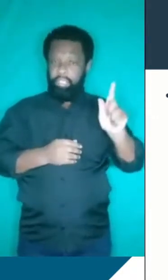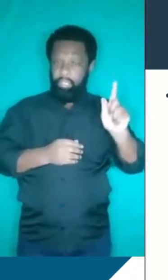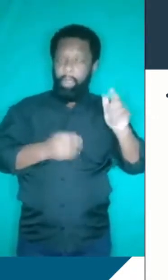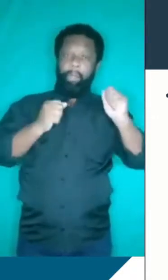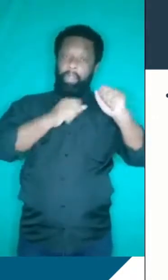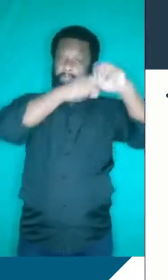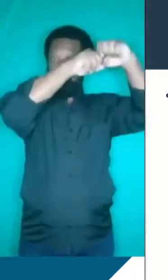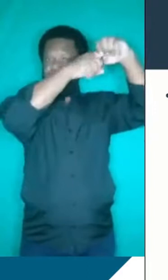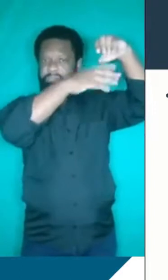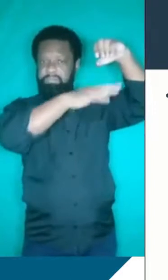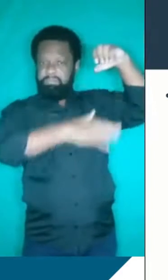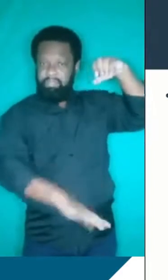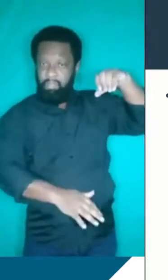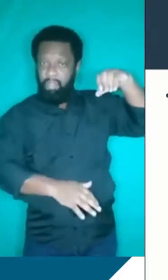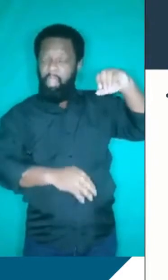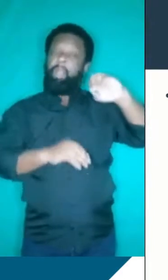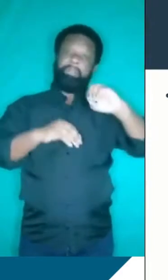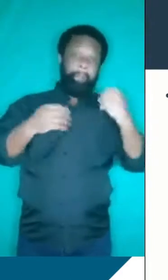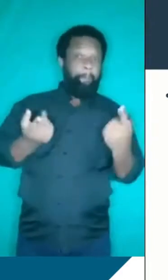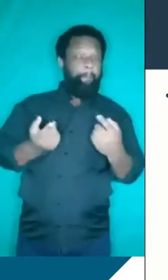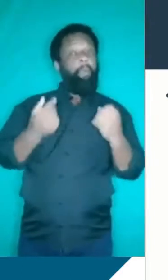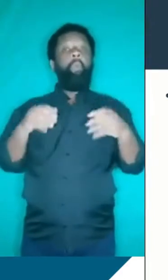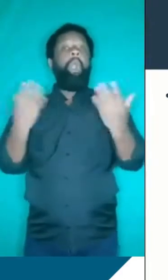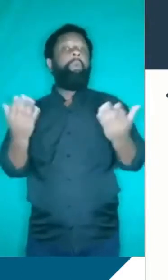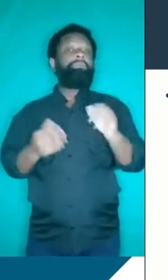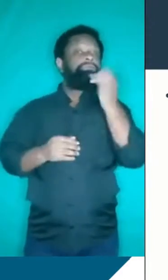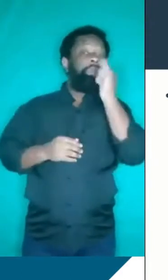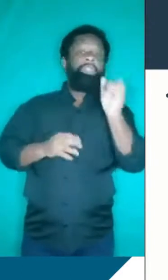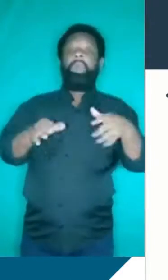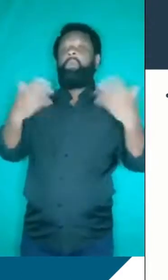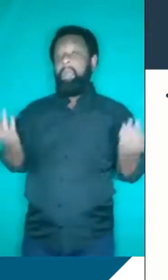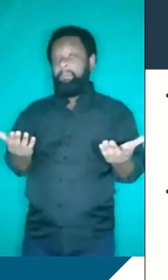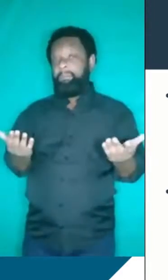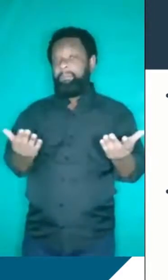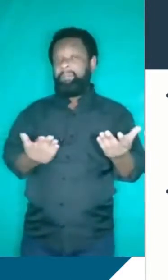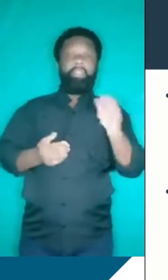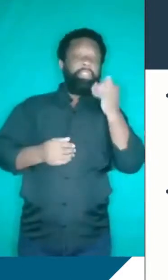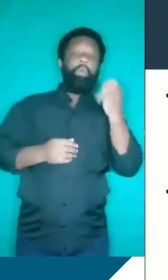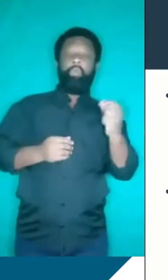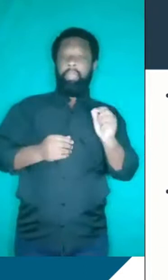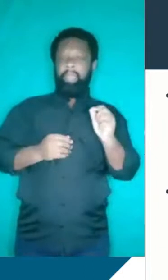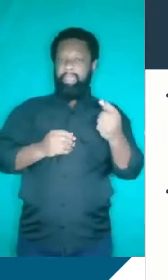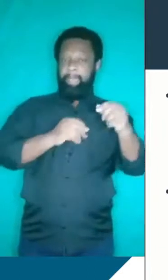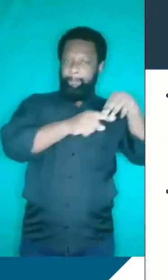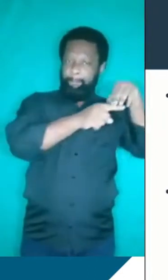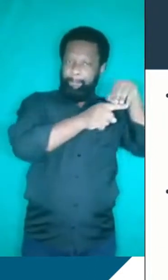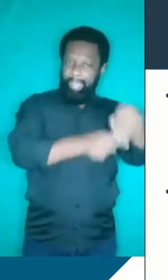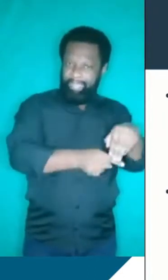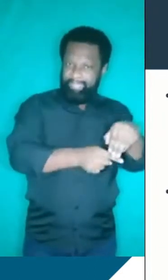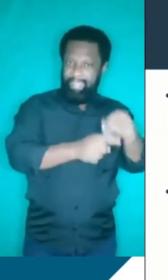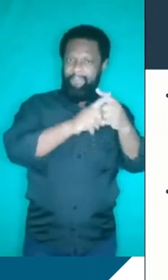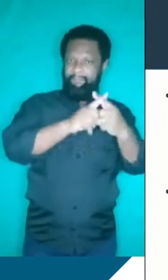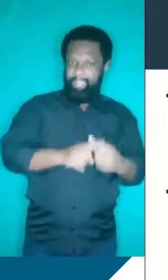cair livremente ao ser solto do que o segura. Qual a energia potencial desse objeto? A energia potencial é o produto massa